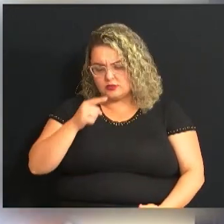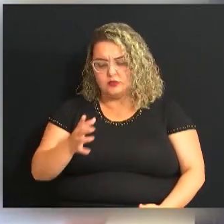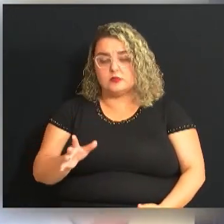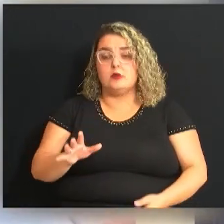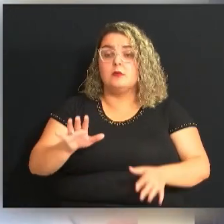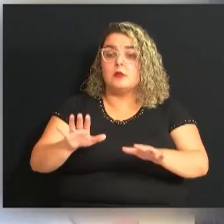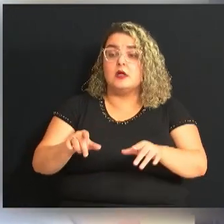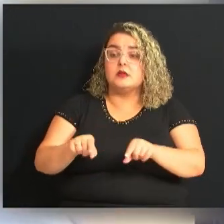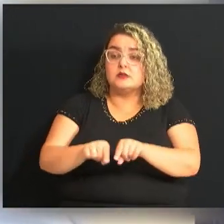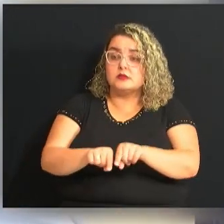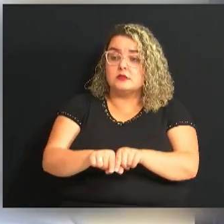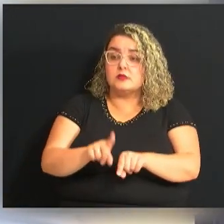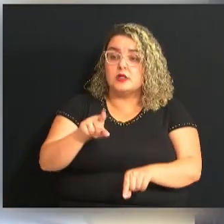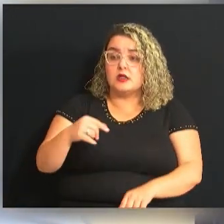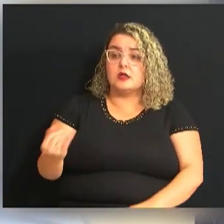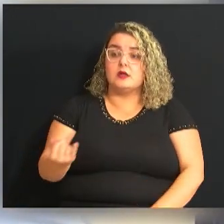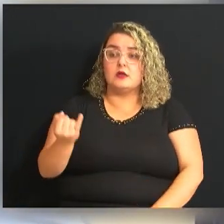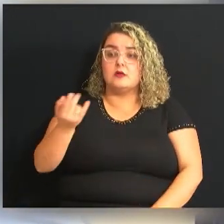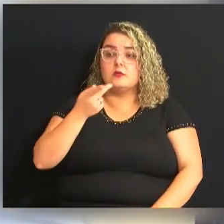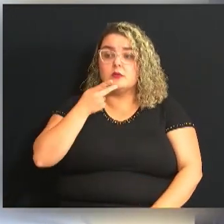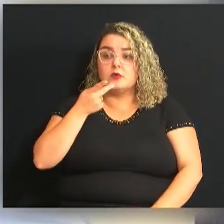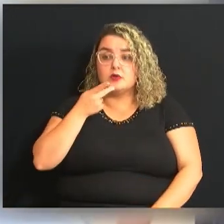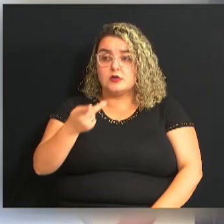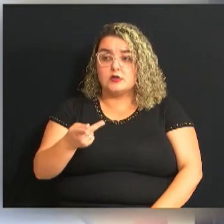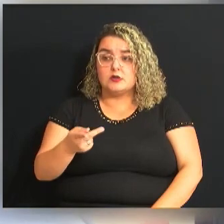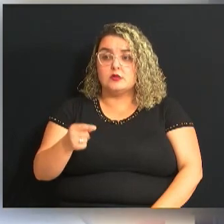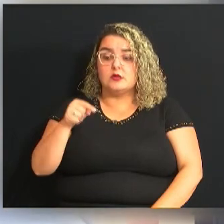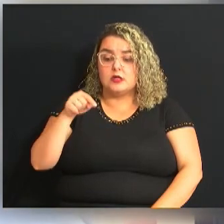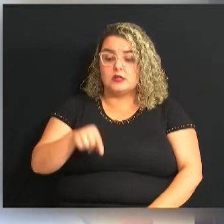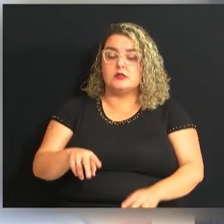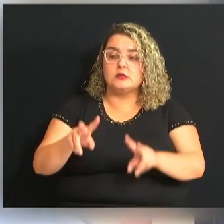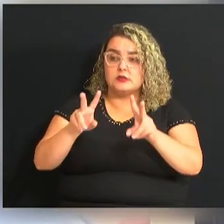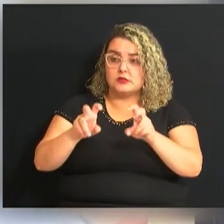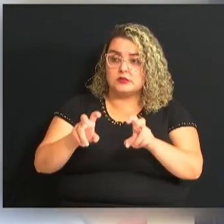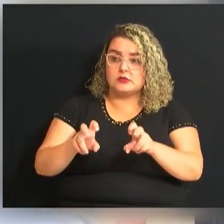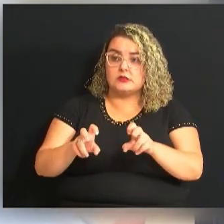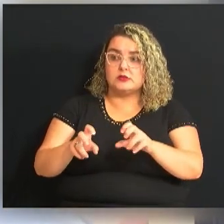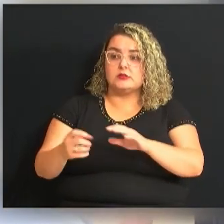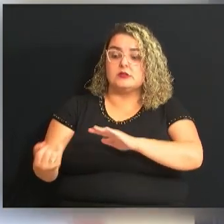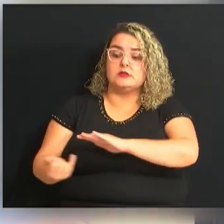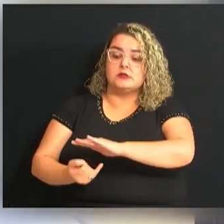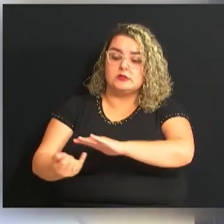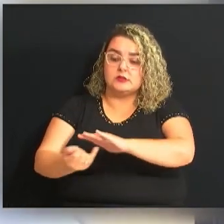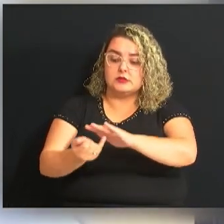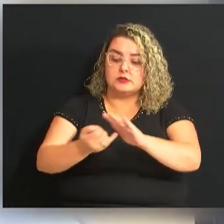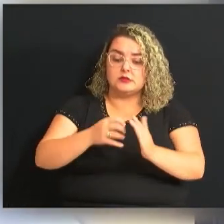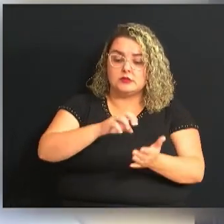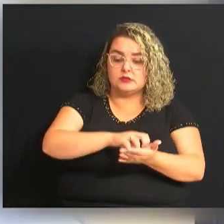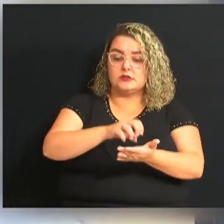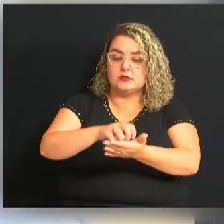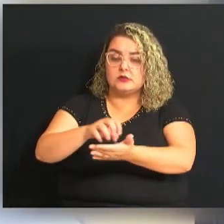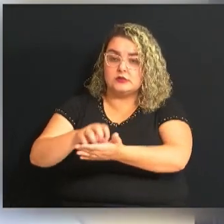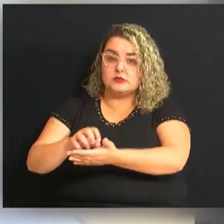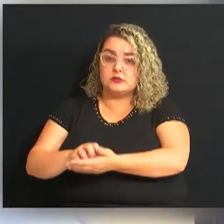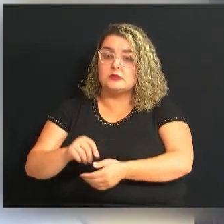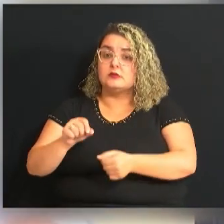é importante a gente ressaltar essa questão das entidades que fazem um belo trabalho,